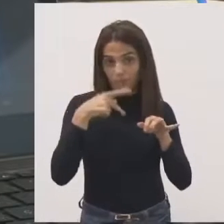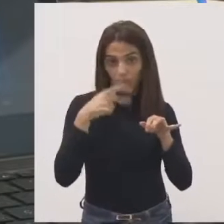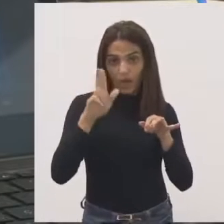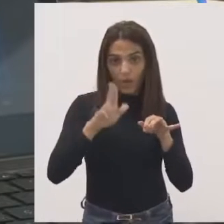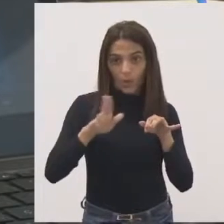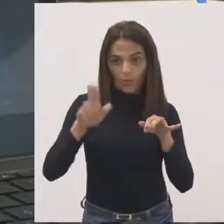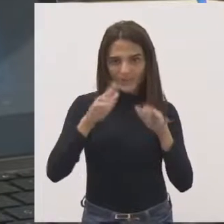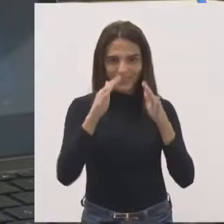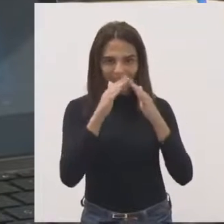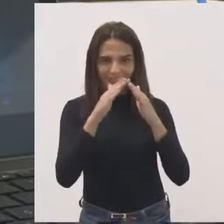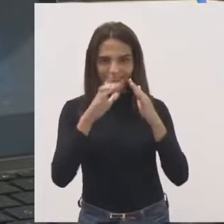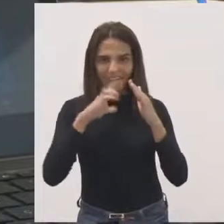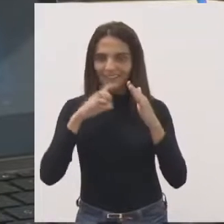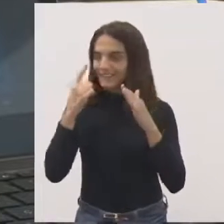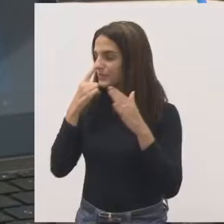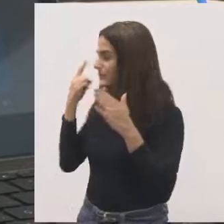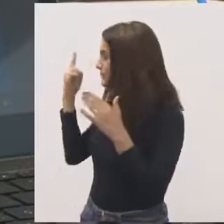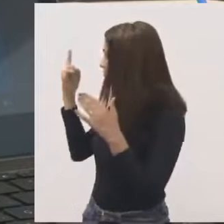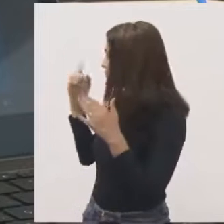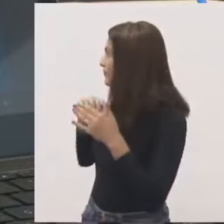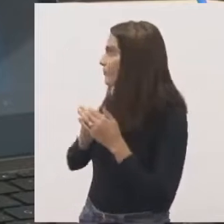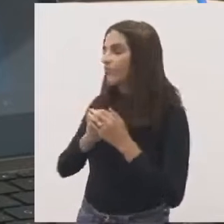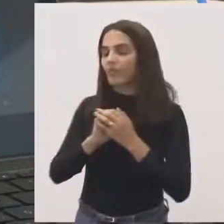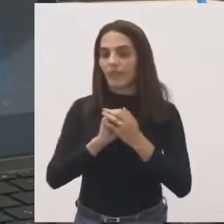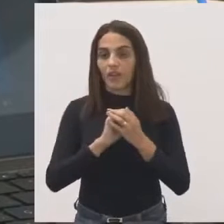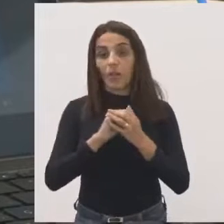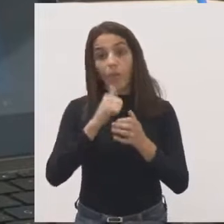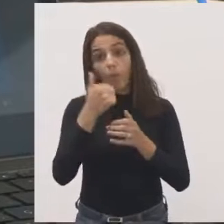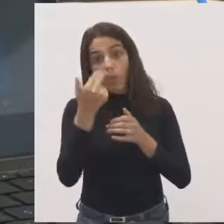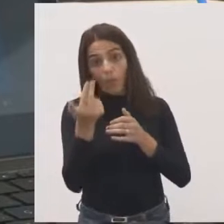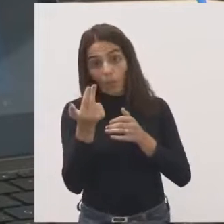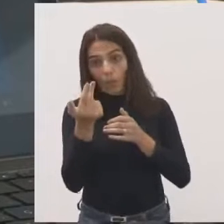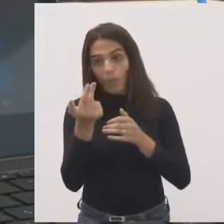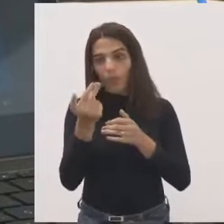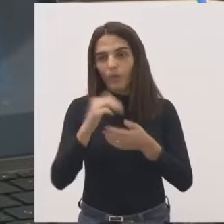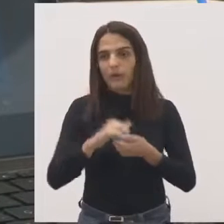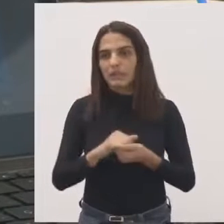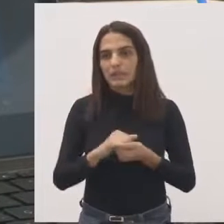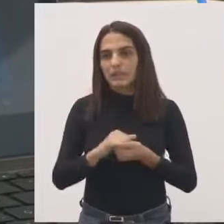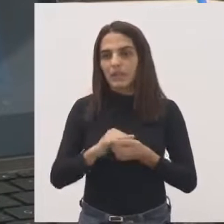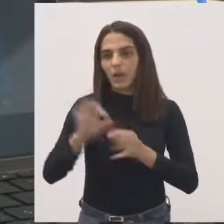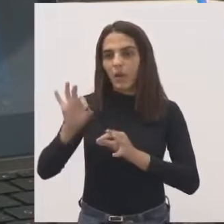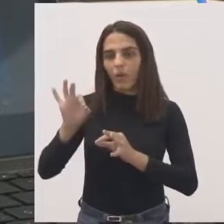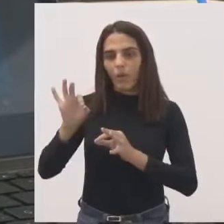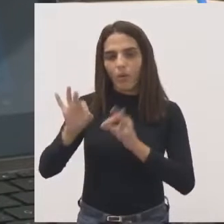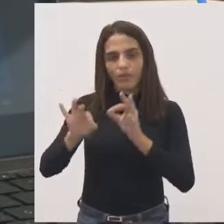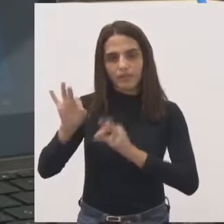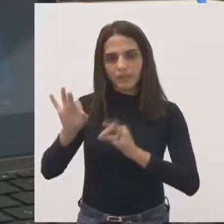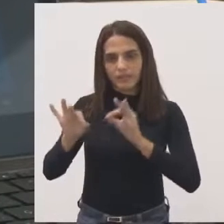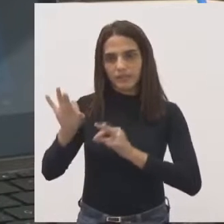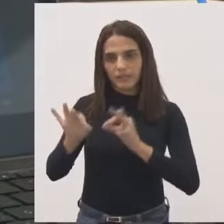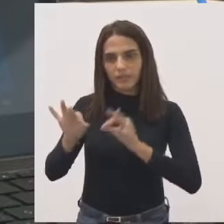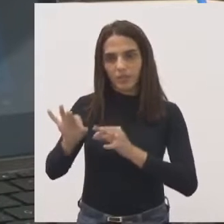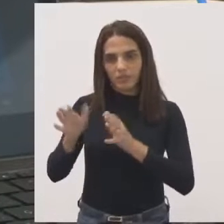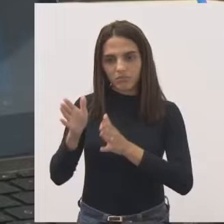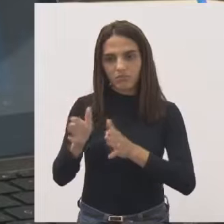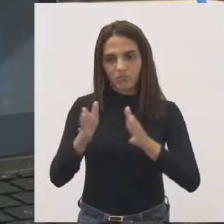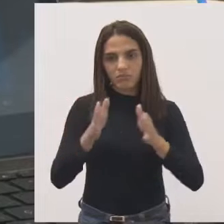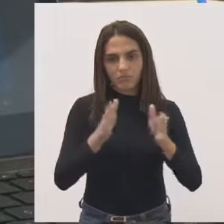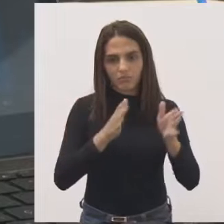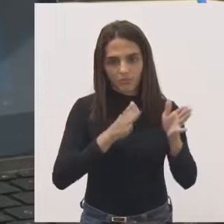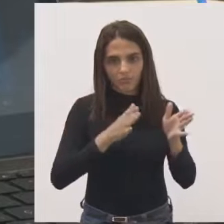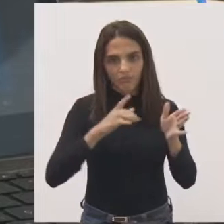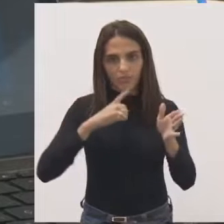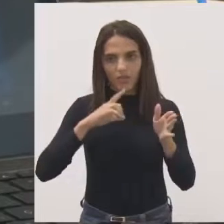uma casinha aqui, ó, vocês conseguem ver, ou configurar para uma organização, tá? Então, como